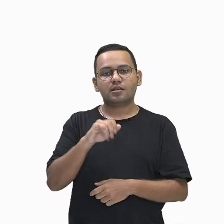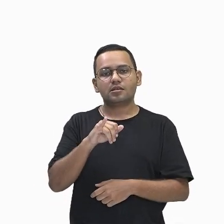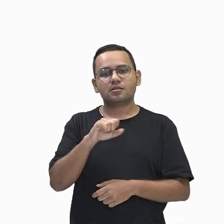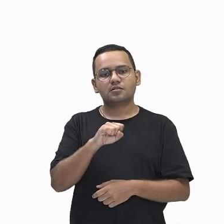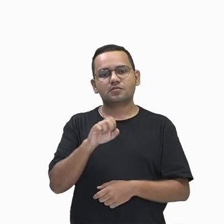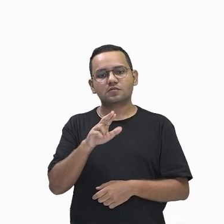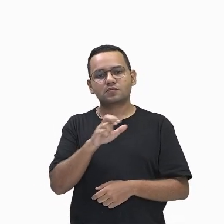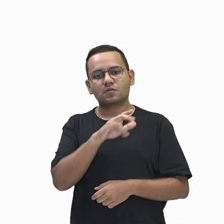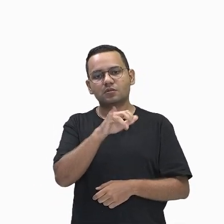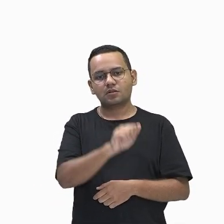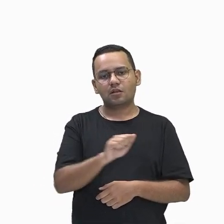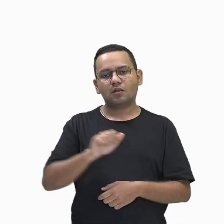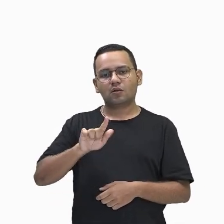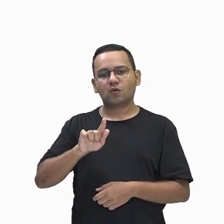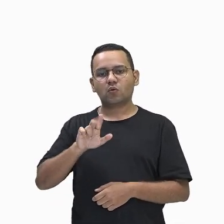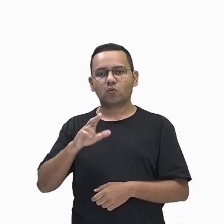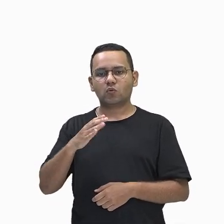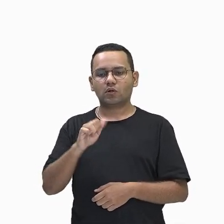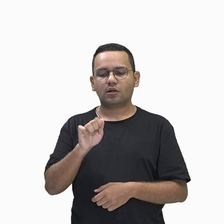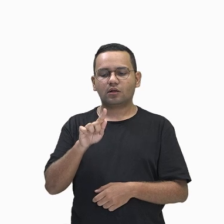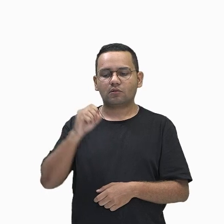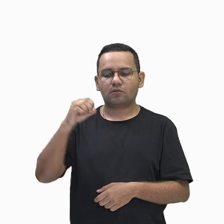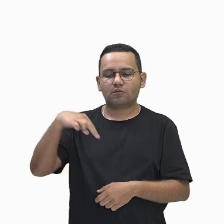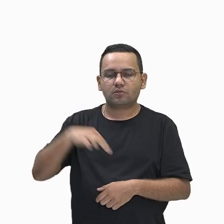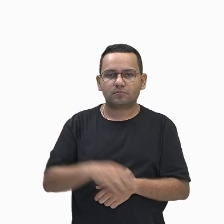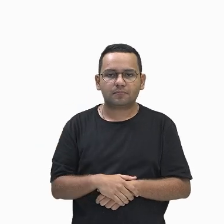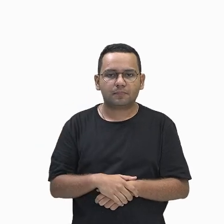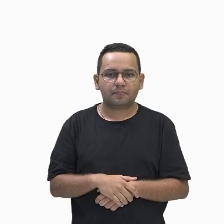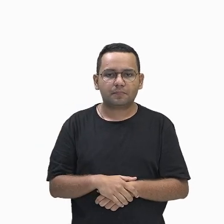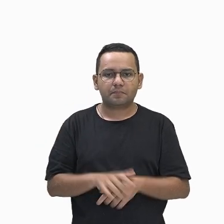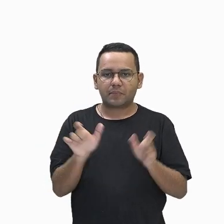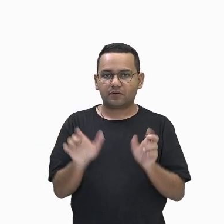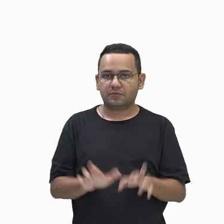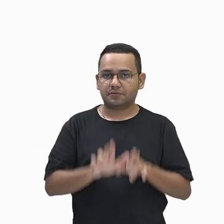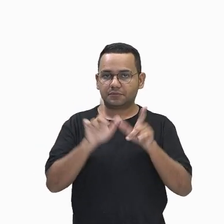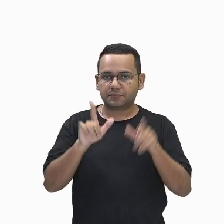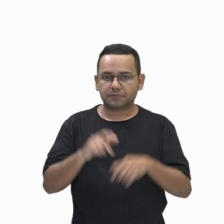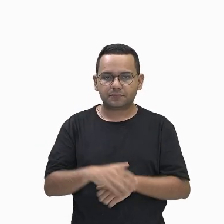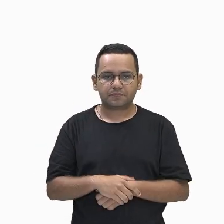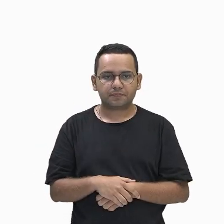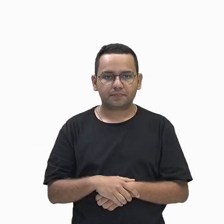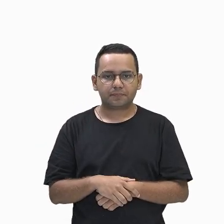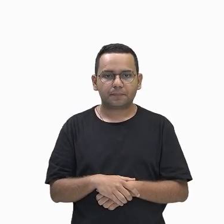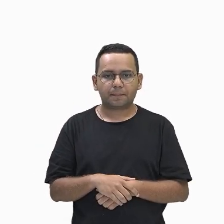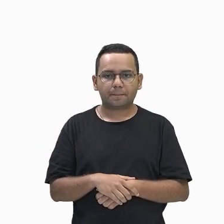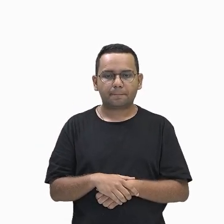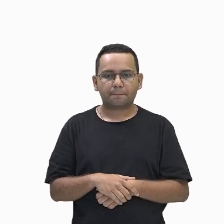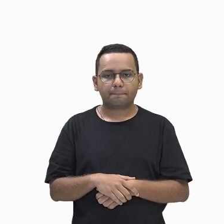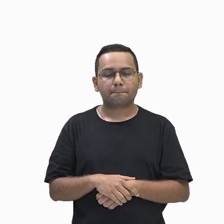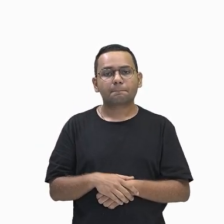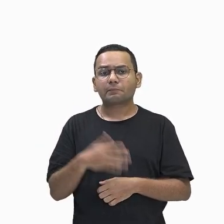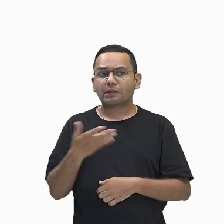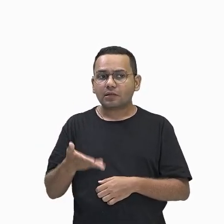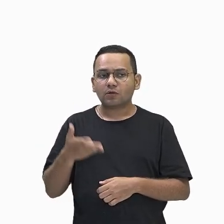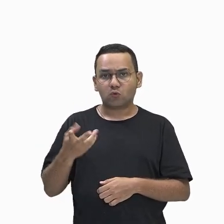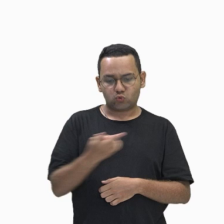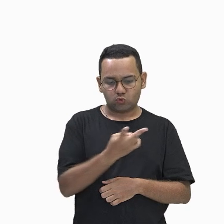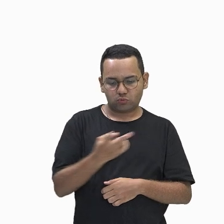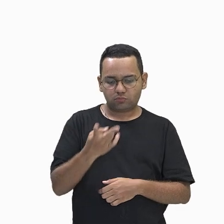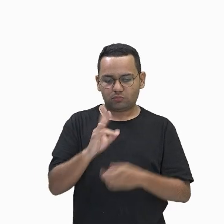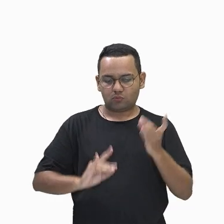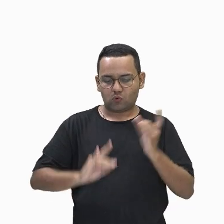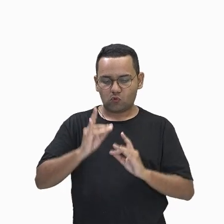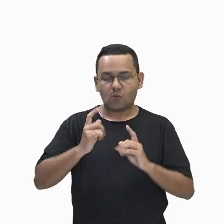nomes diferentes, né, 2 nomes desconhecidos. Insulina e glucagon são hormônios que